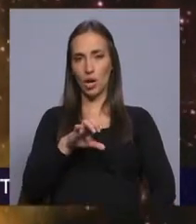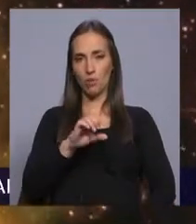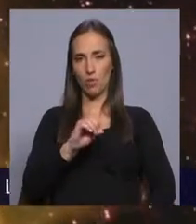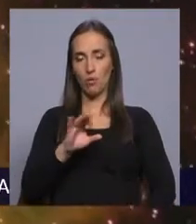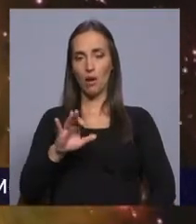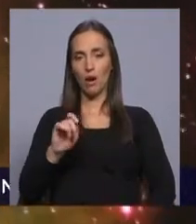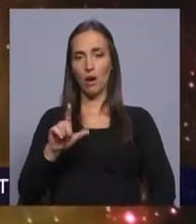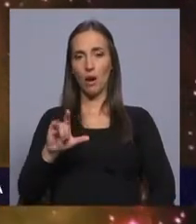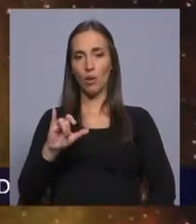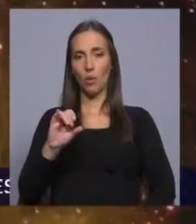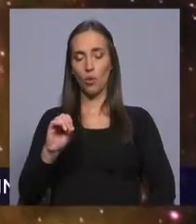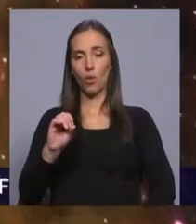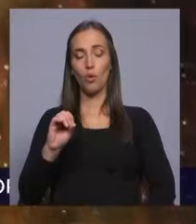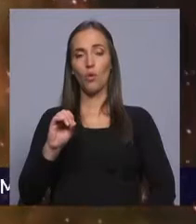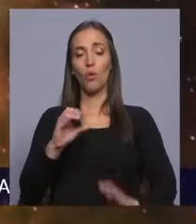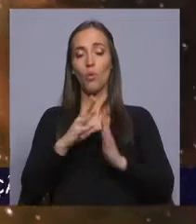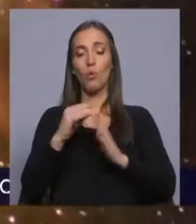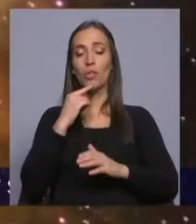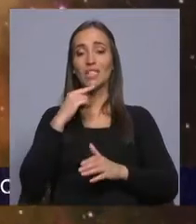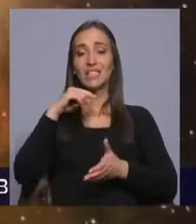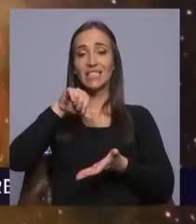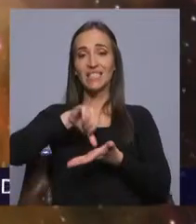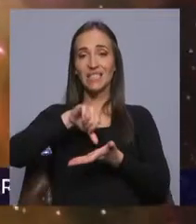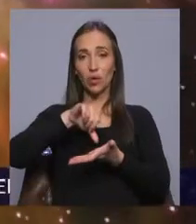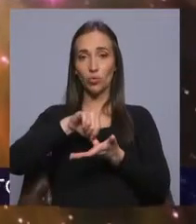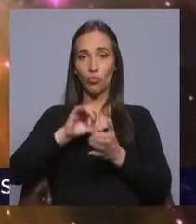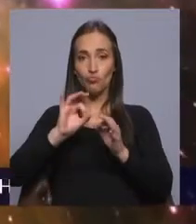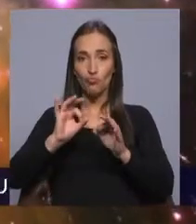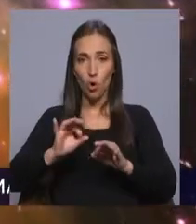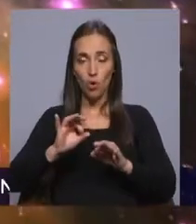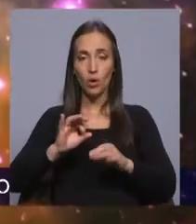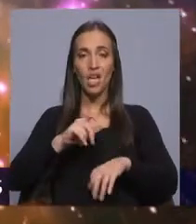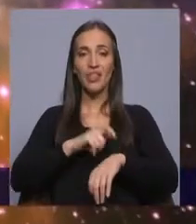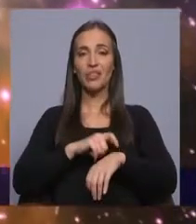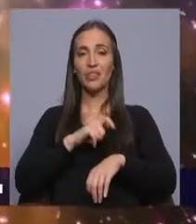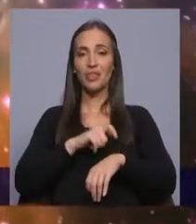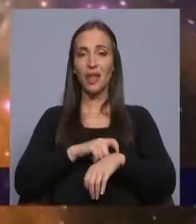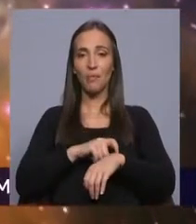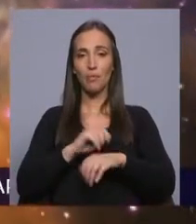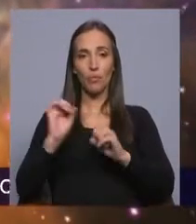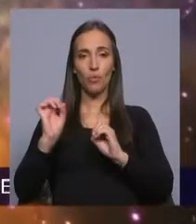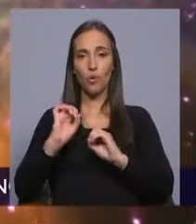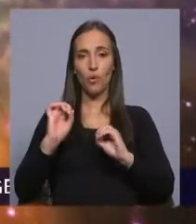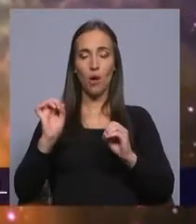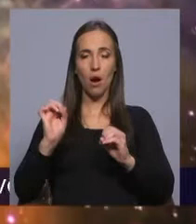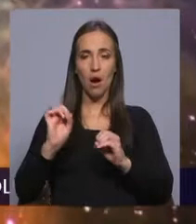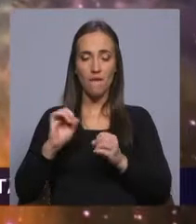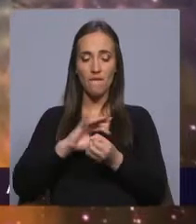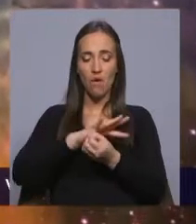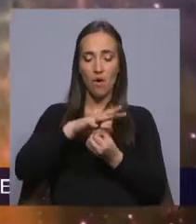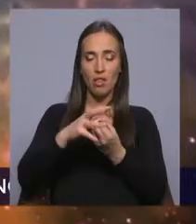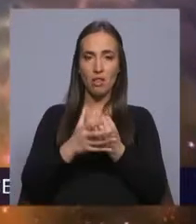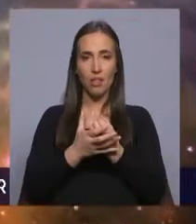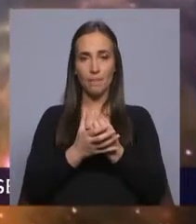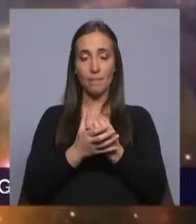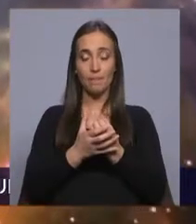que quando o núcleo está formado, ele não tem tempo para criar aquela camada de atmosférica à sua volta. E